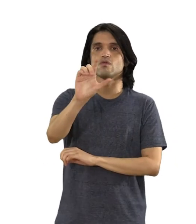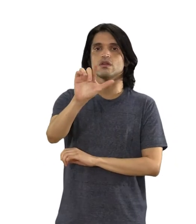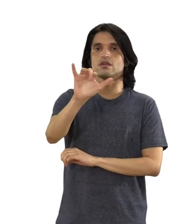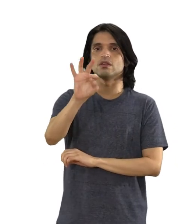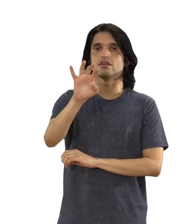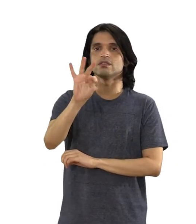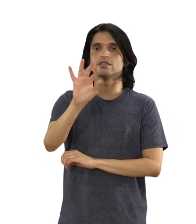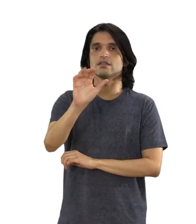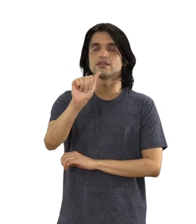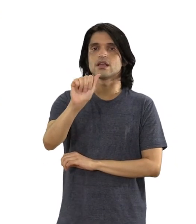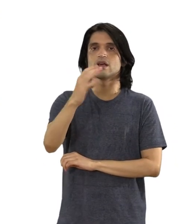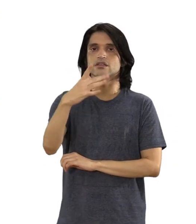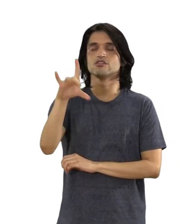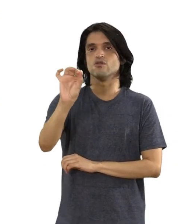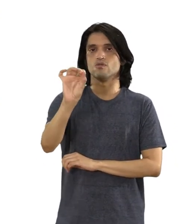da solicitação: